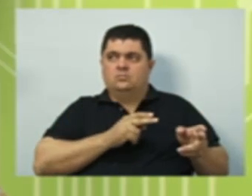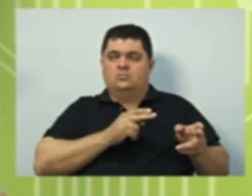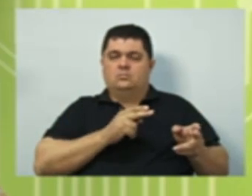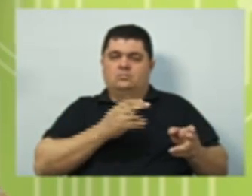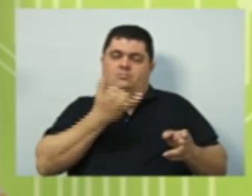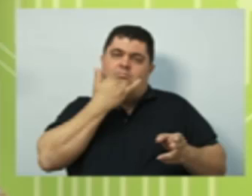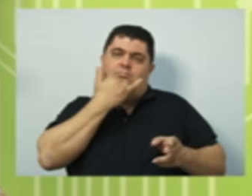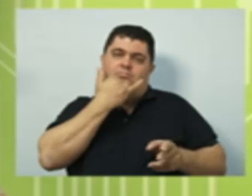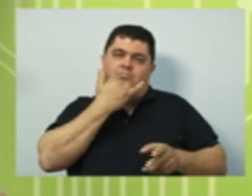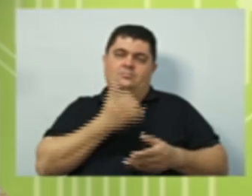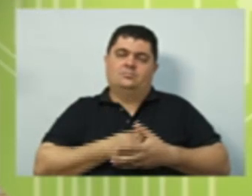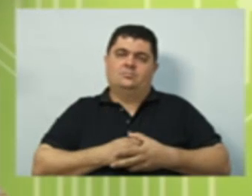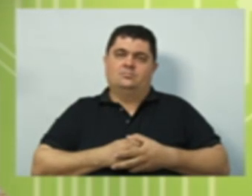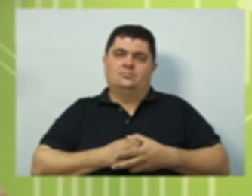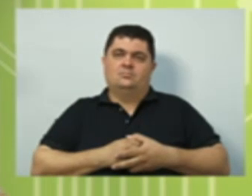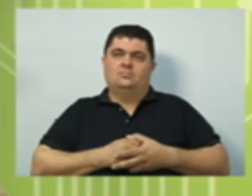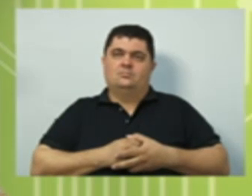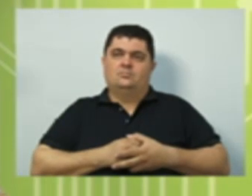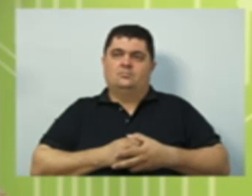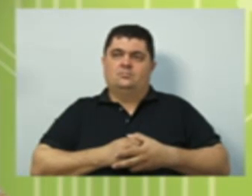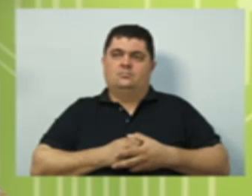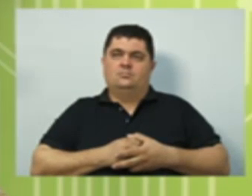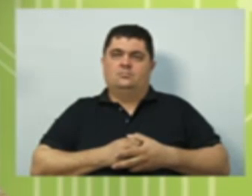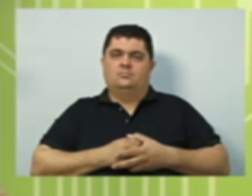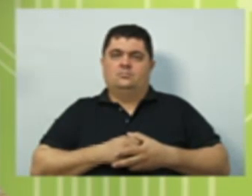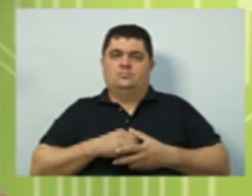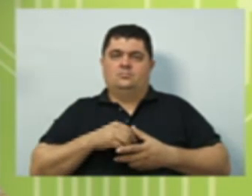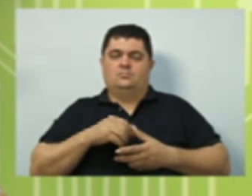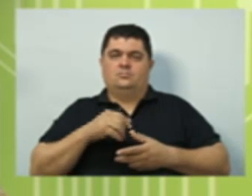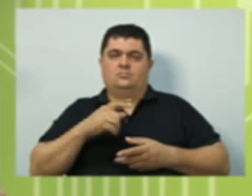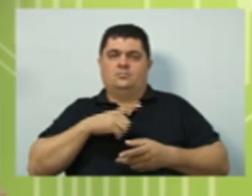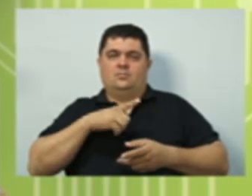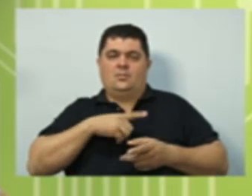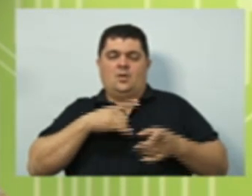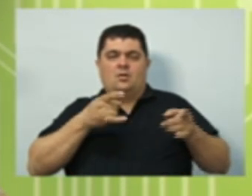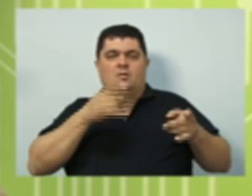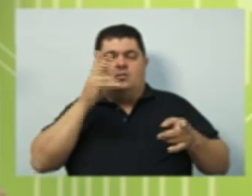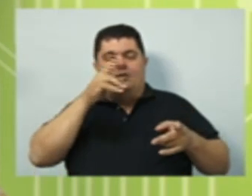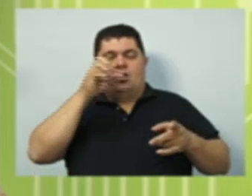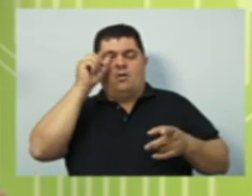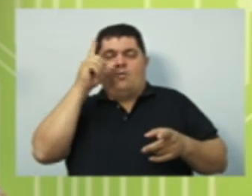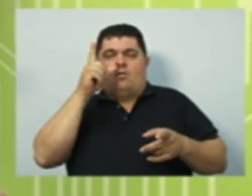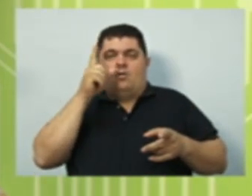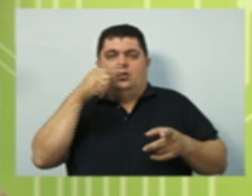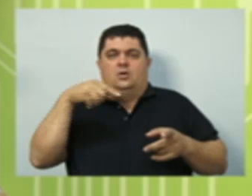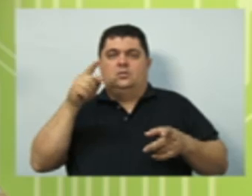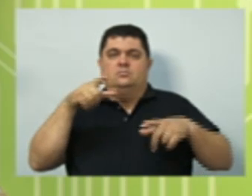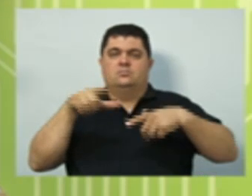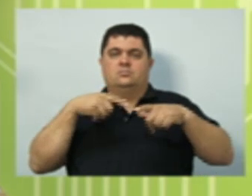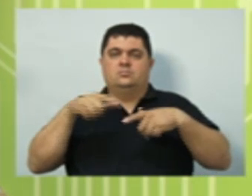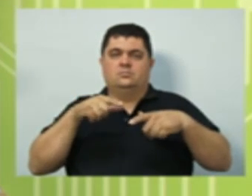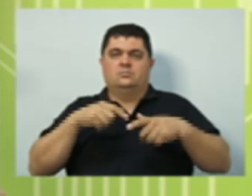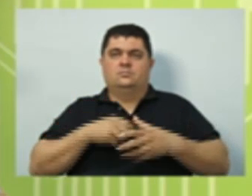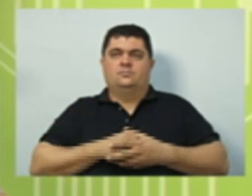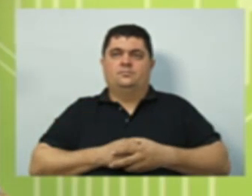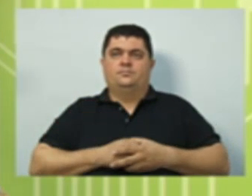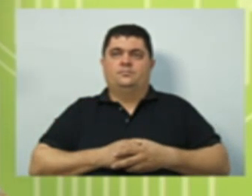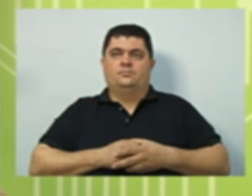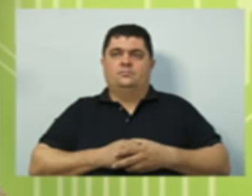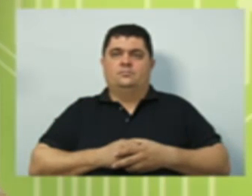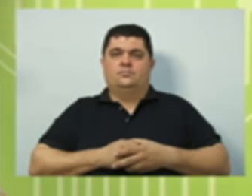perdão. Você deitado, acorda para ir ao trabalho. É doloroso.